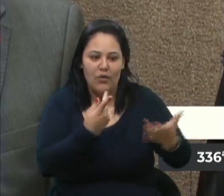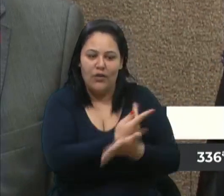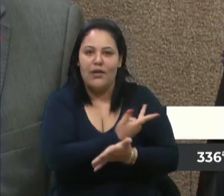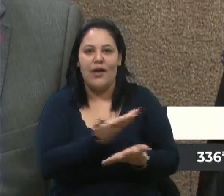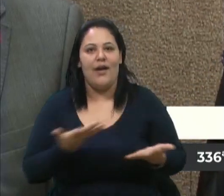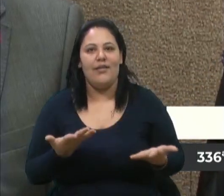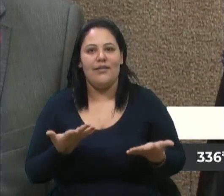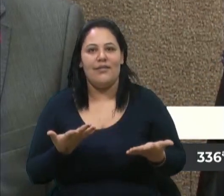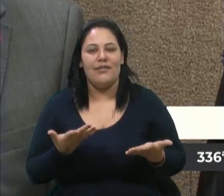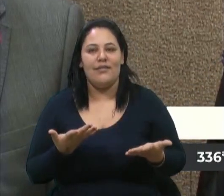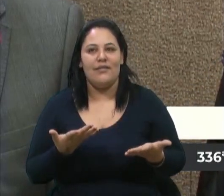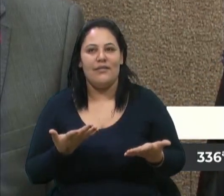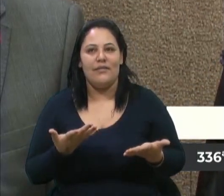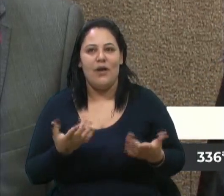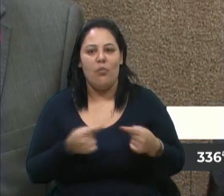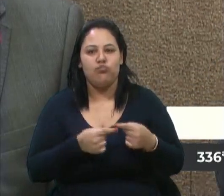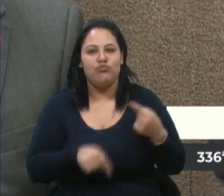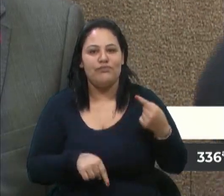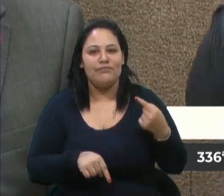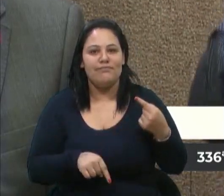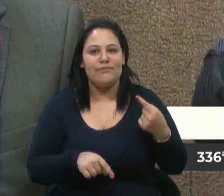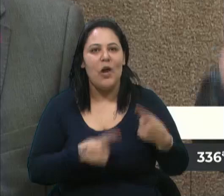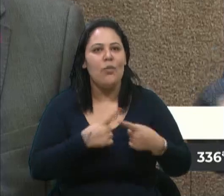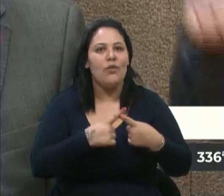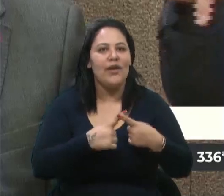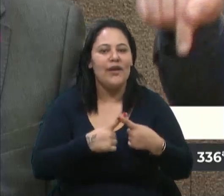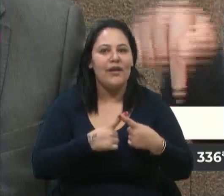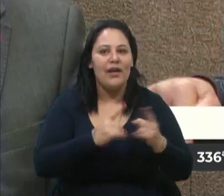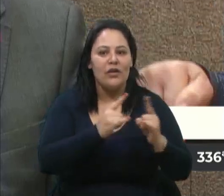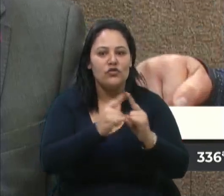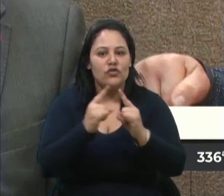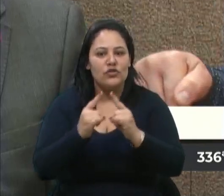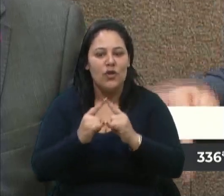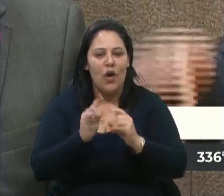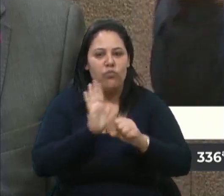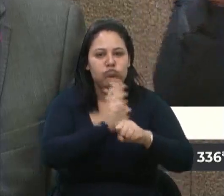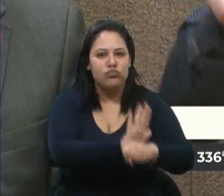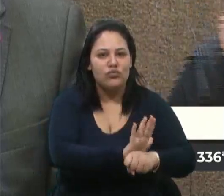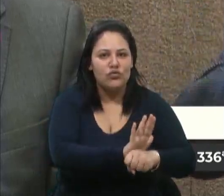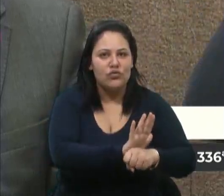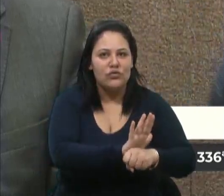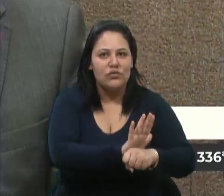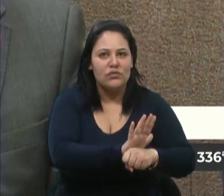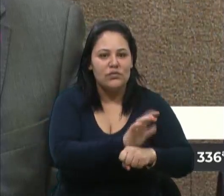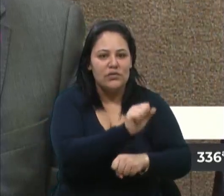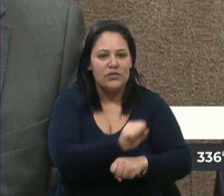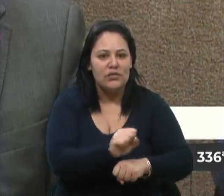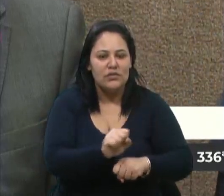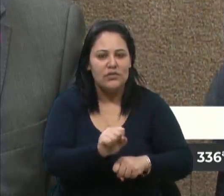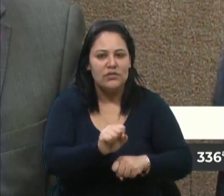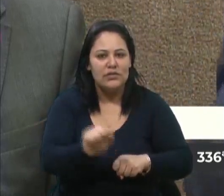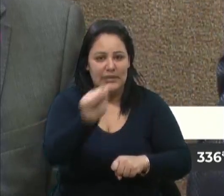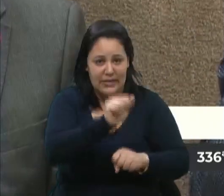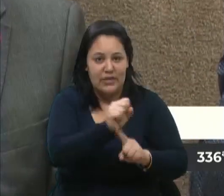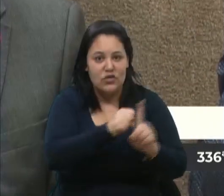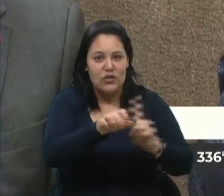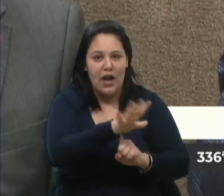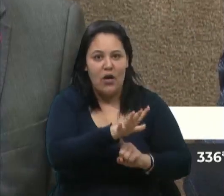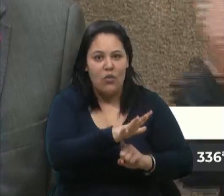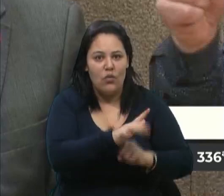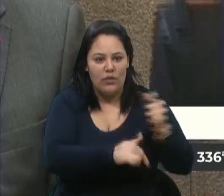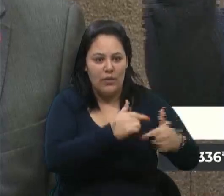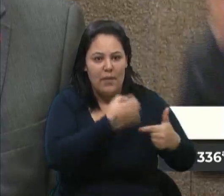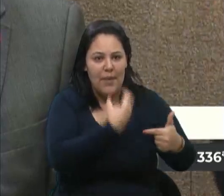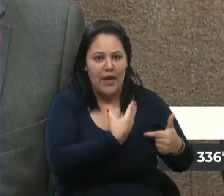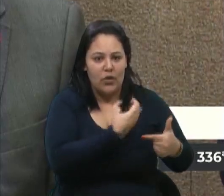funcionando. Porque quando as instituições de caridade, as instituições sociais funcionam,